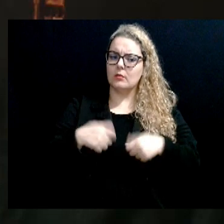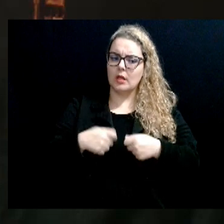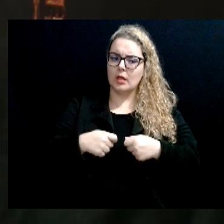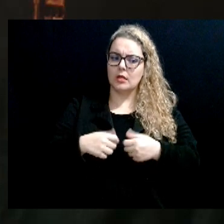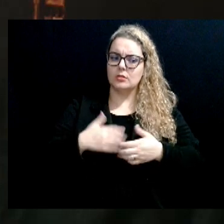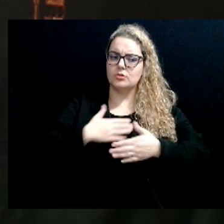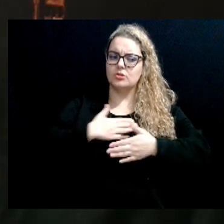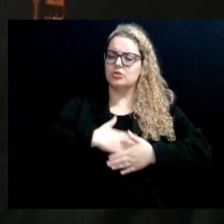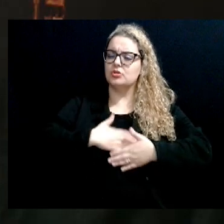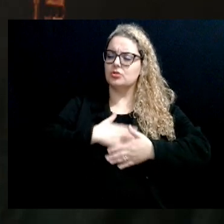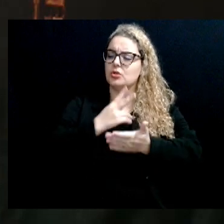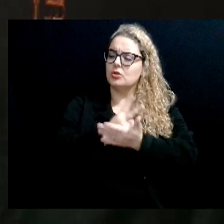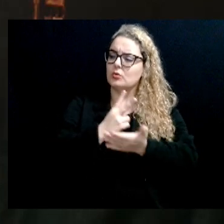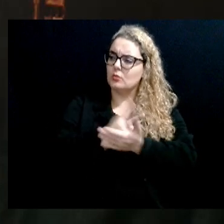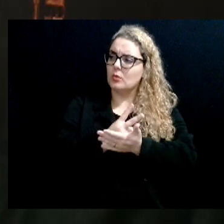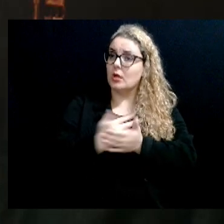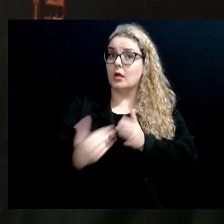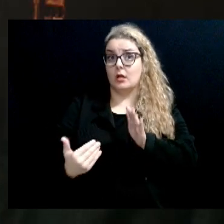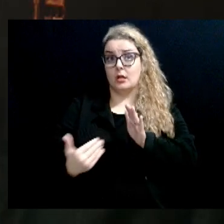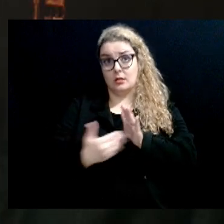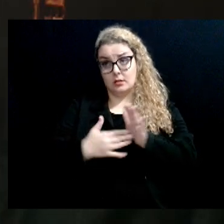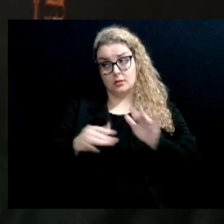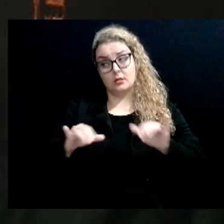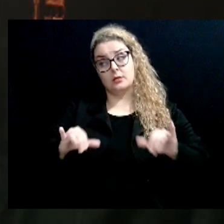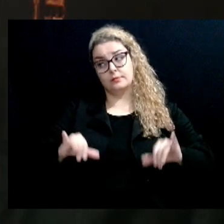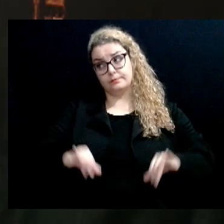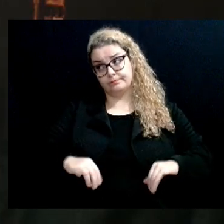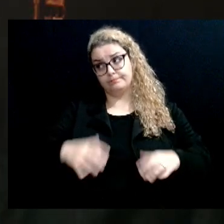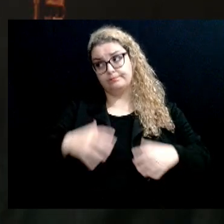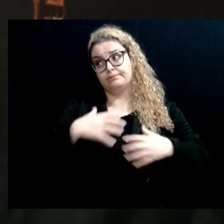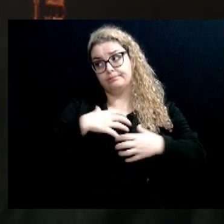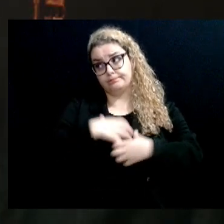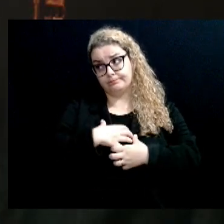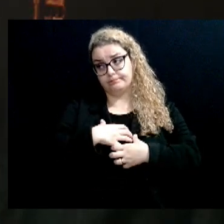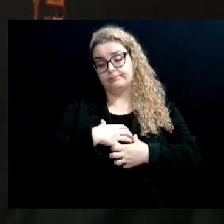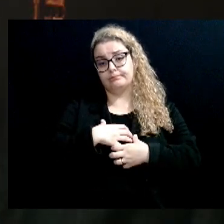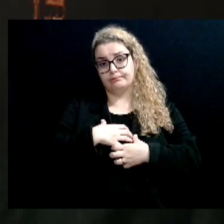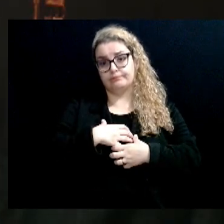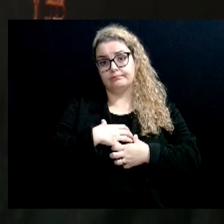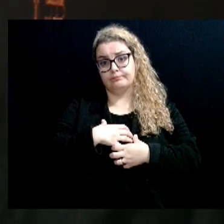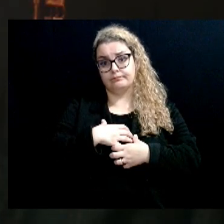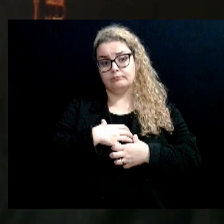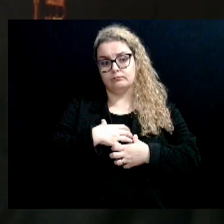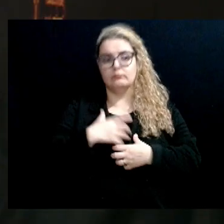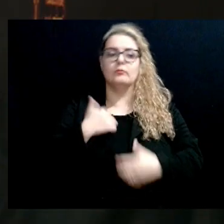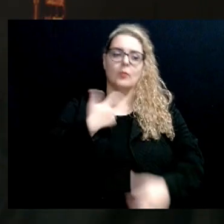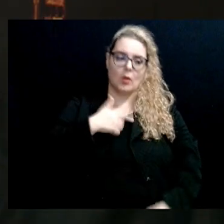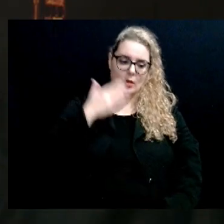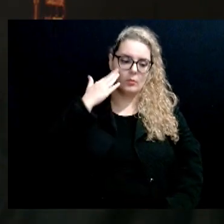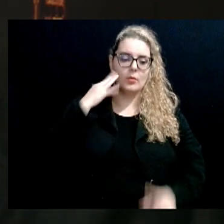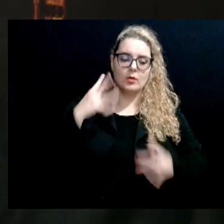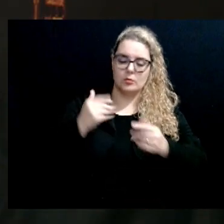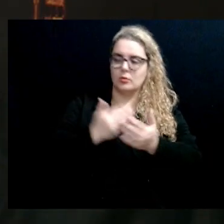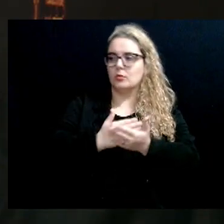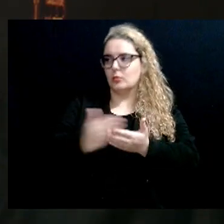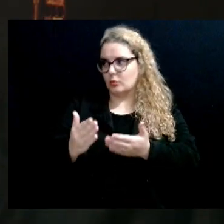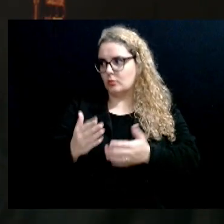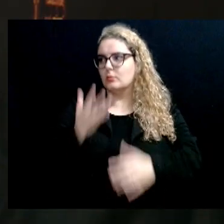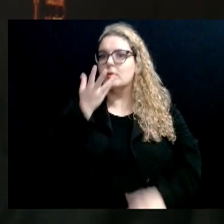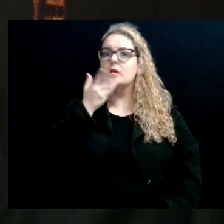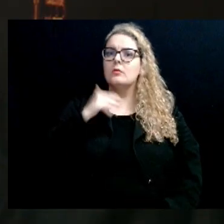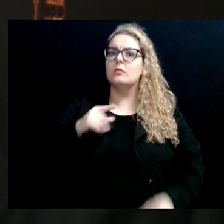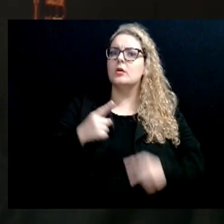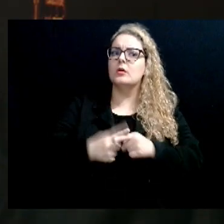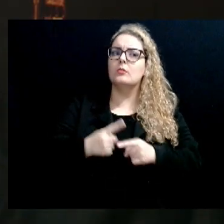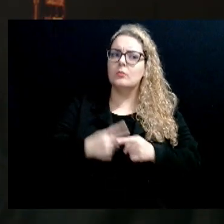todo, mesmo sofrendo emocionalmente com isso? A gente sabe que tudo começa na infância, mas por que a gente